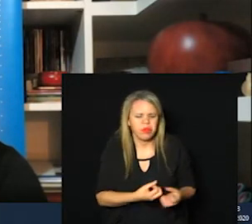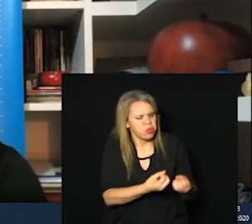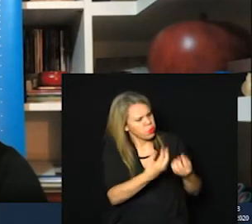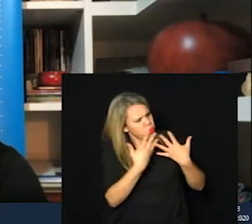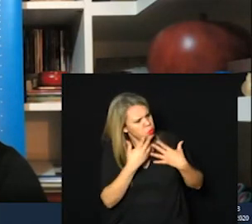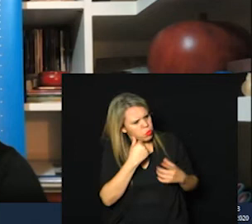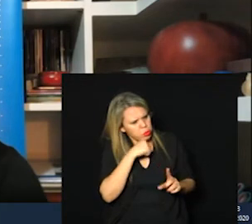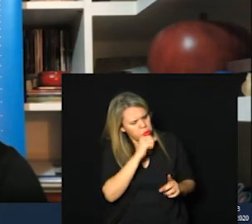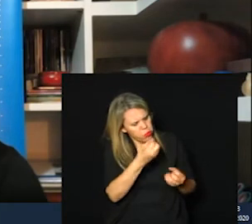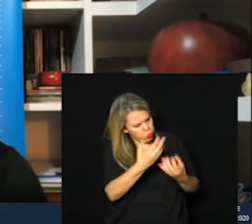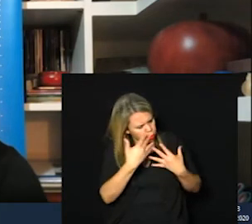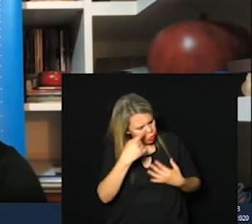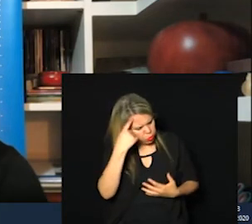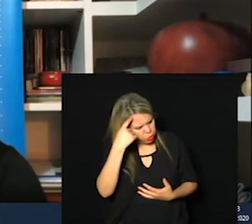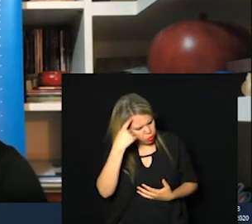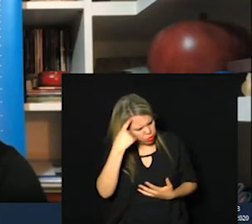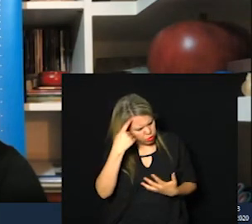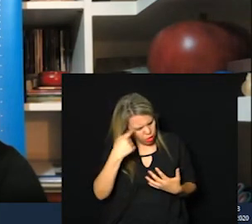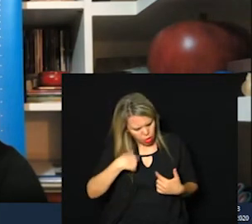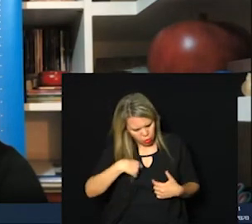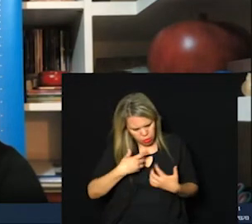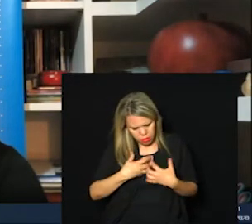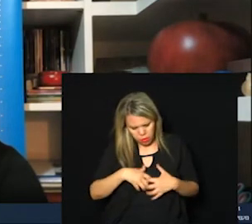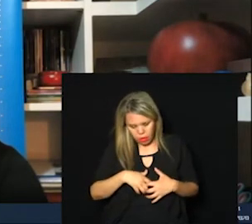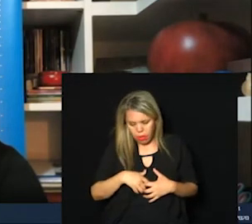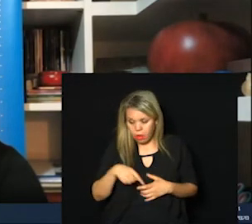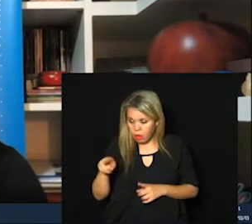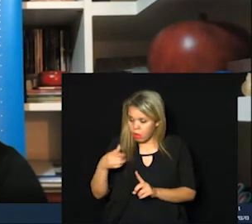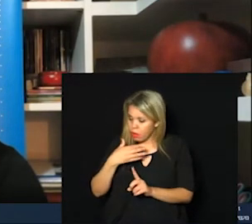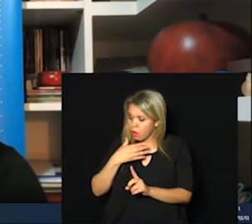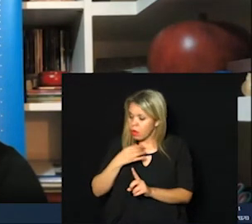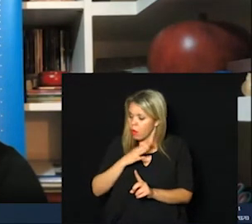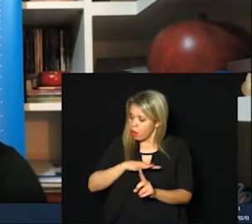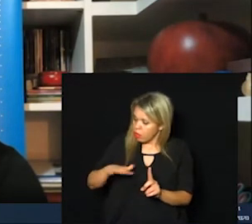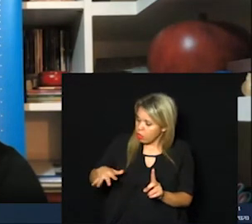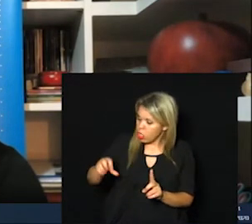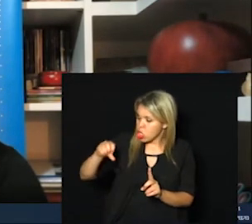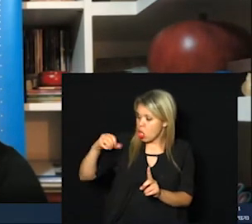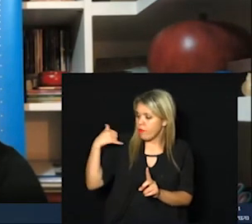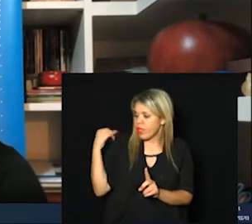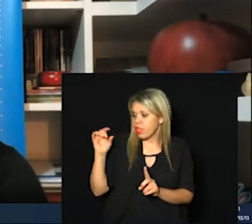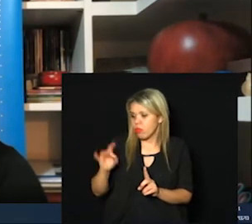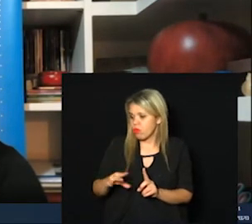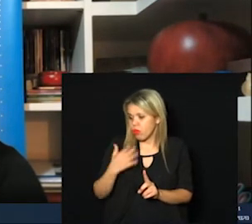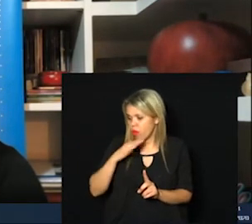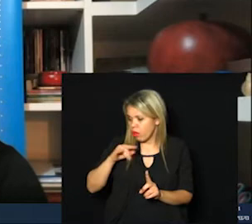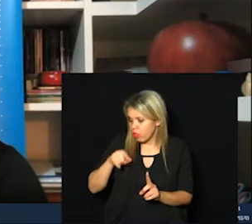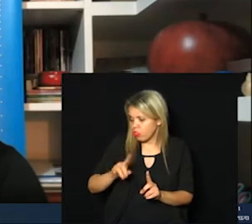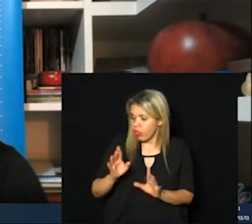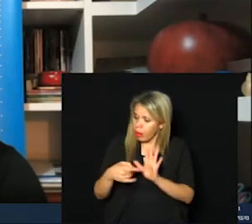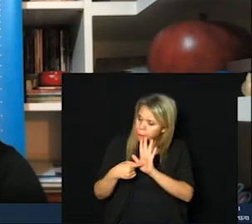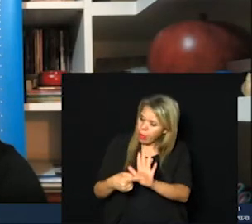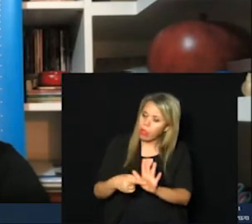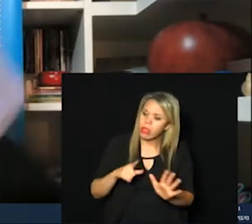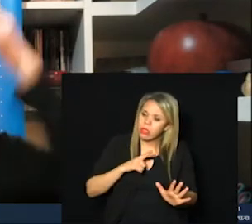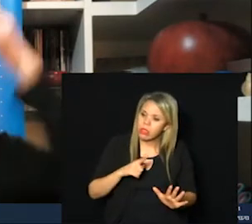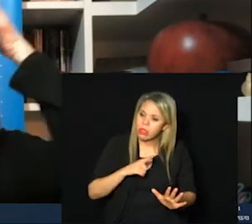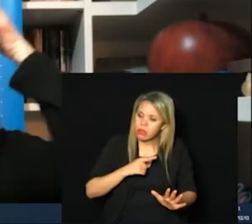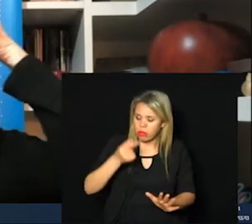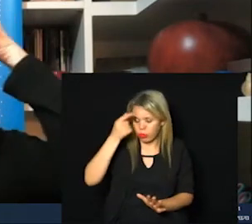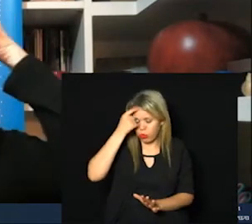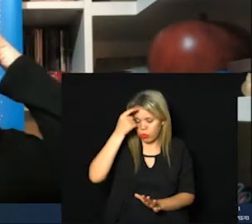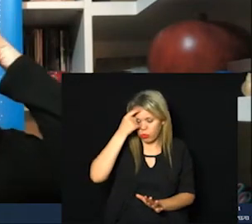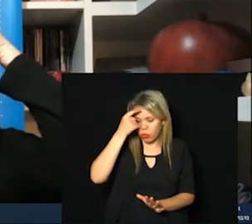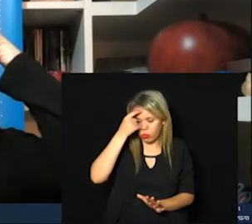eu pensei, ele é uma criança de apenas 9 anos e já demonstra ter uma